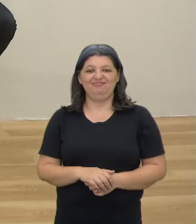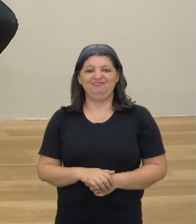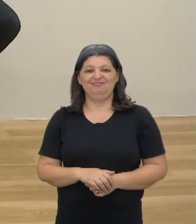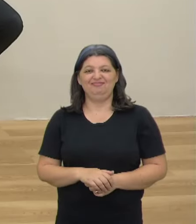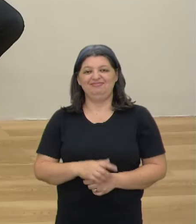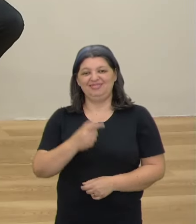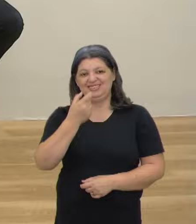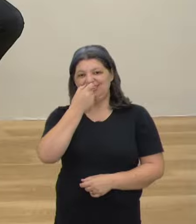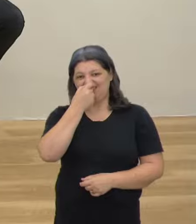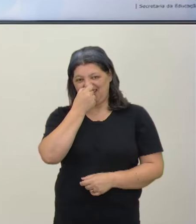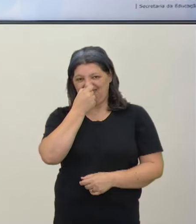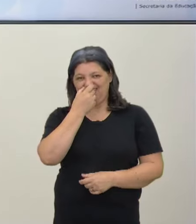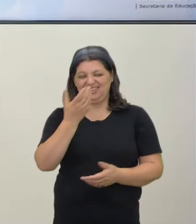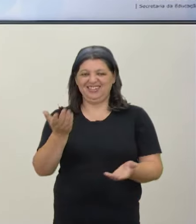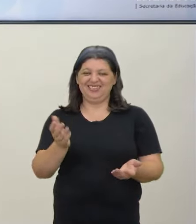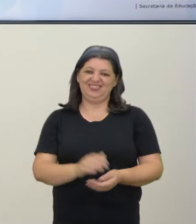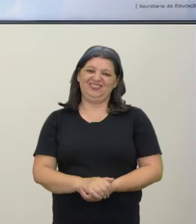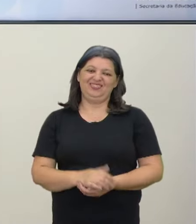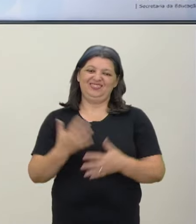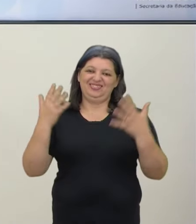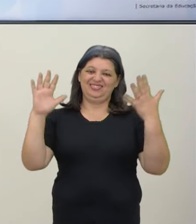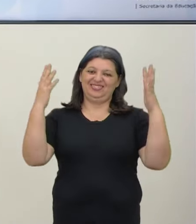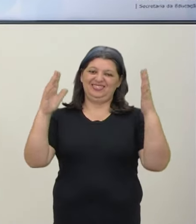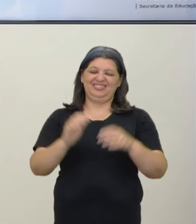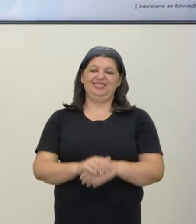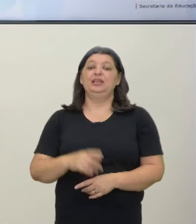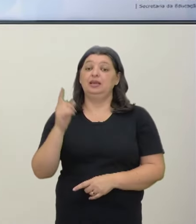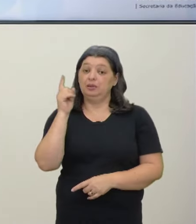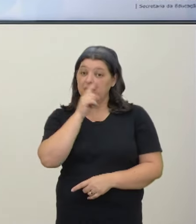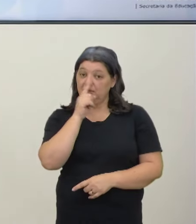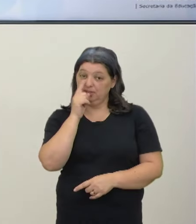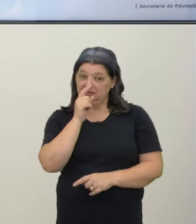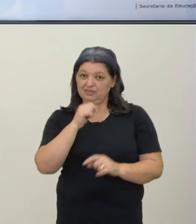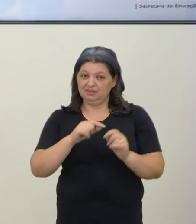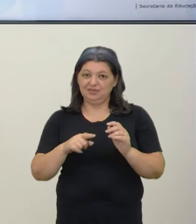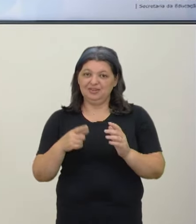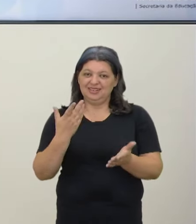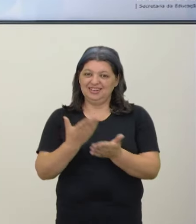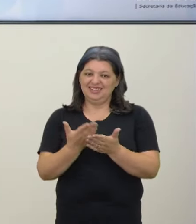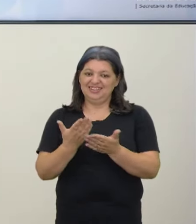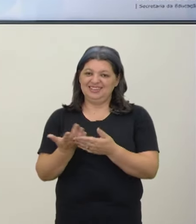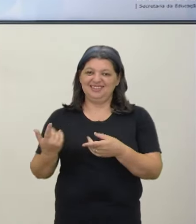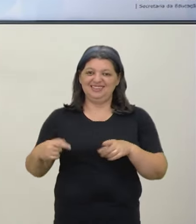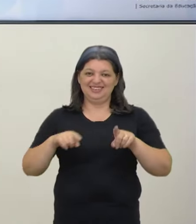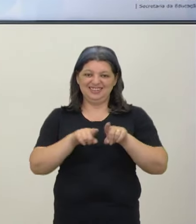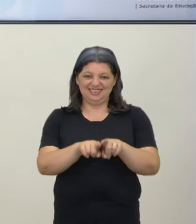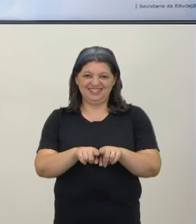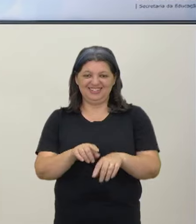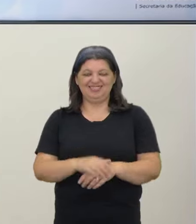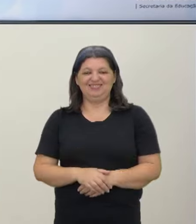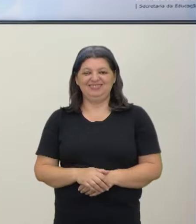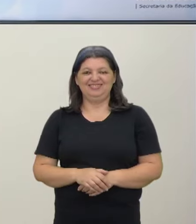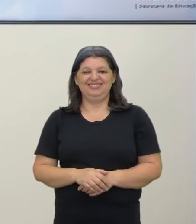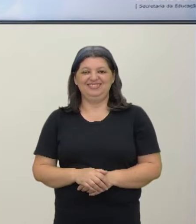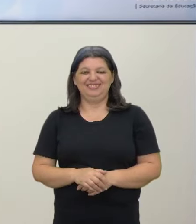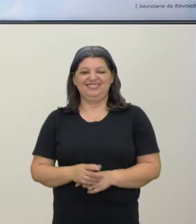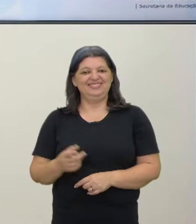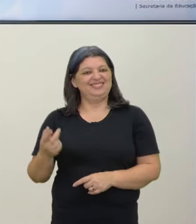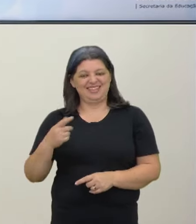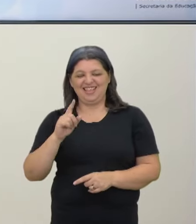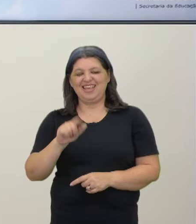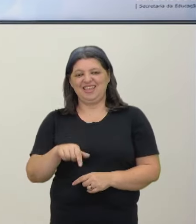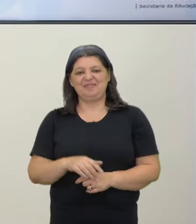Fabi. Aê! E mentira, Thiago está aqui para dar aula junto, porque ele é meu companheiro e aí é sobre